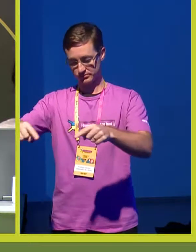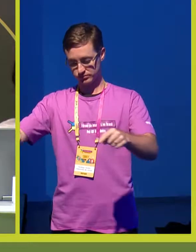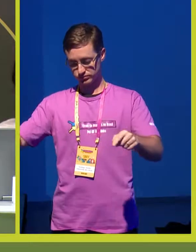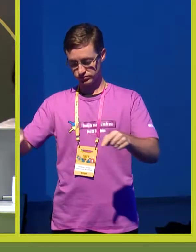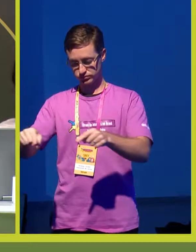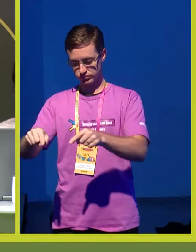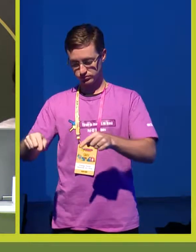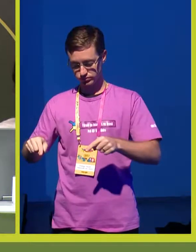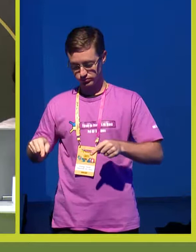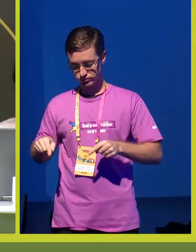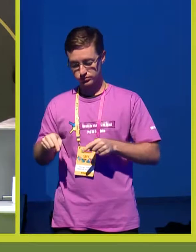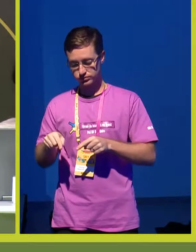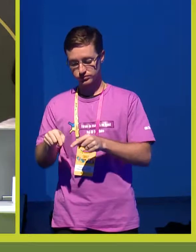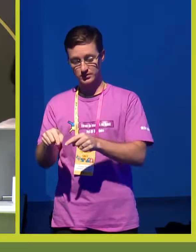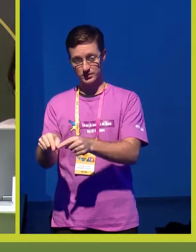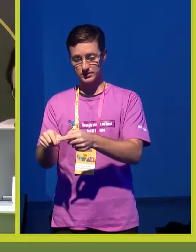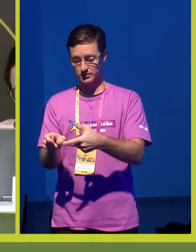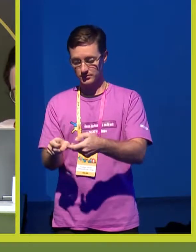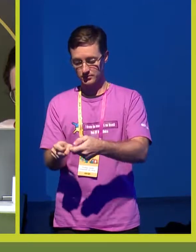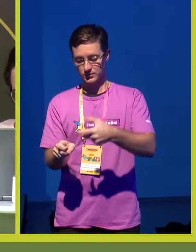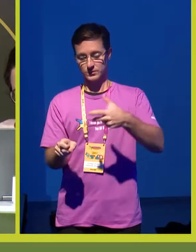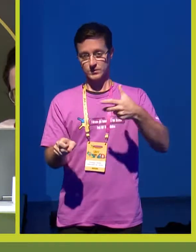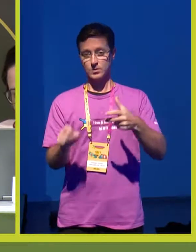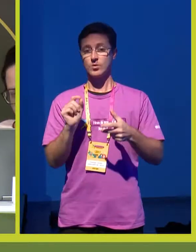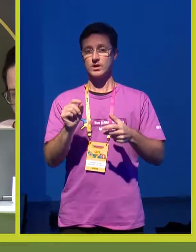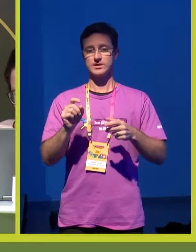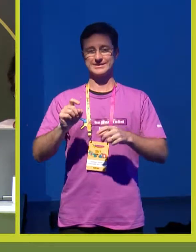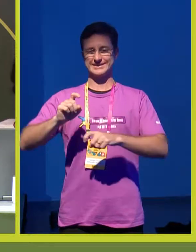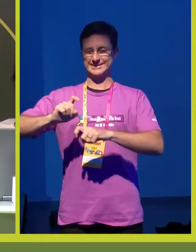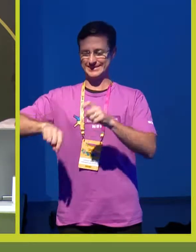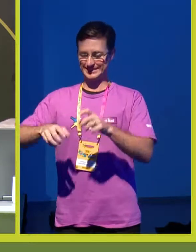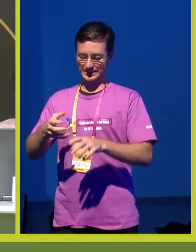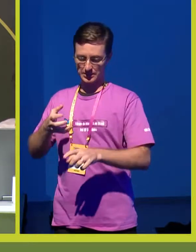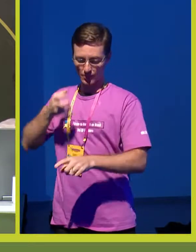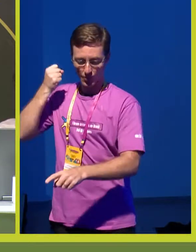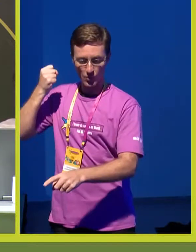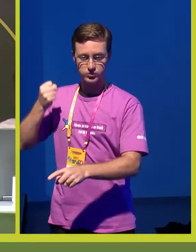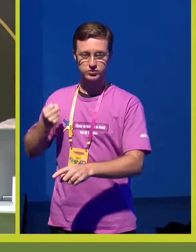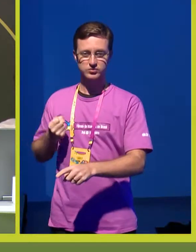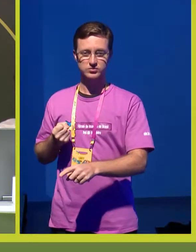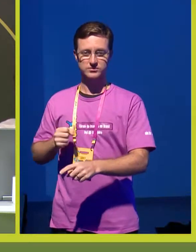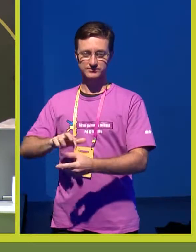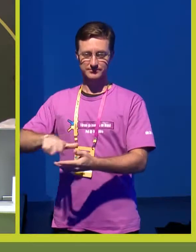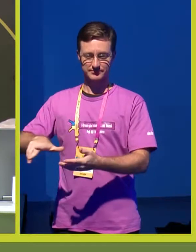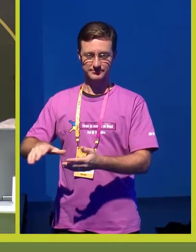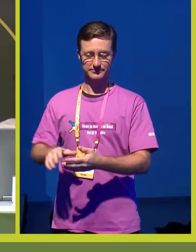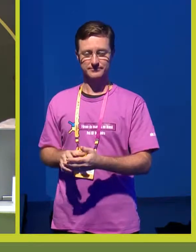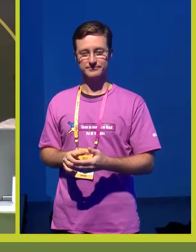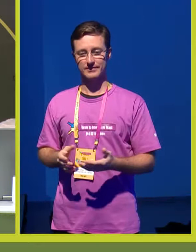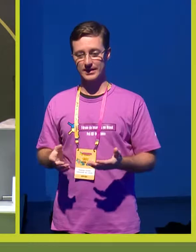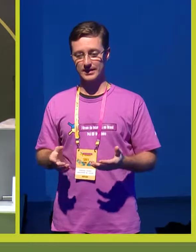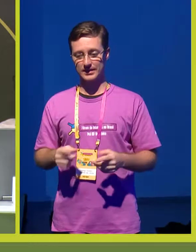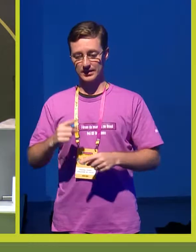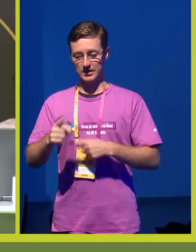no corpo de vítimas de crimes sexuais, de restos mortais e não identificados como uma